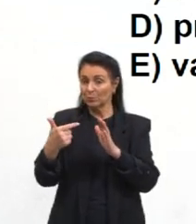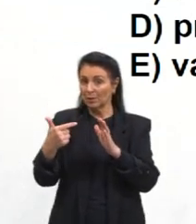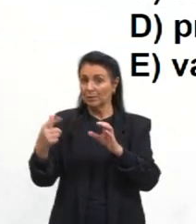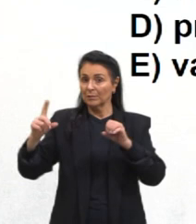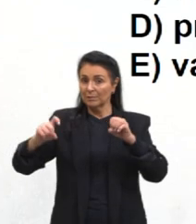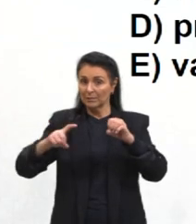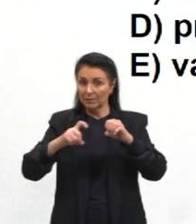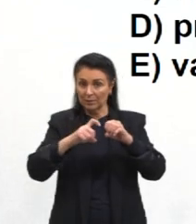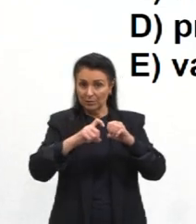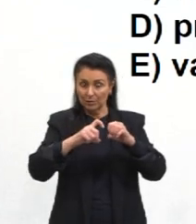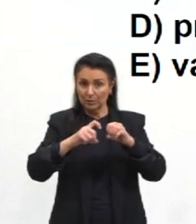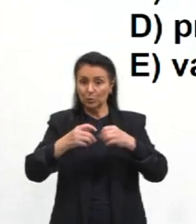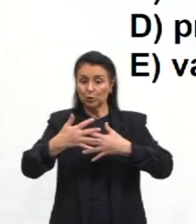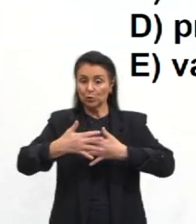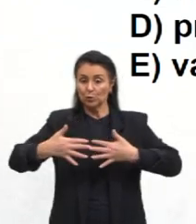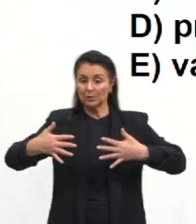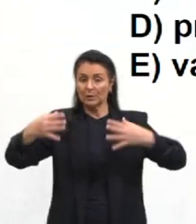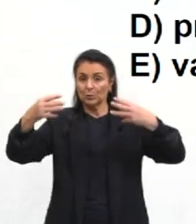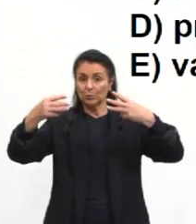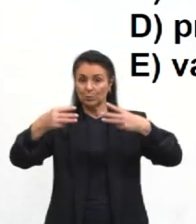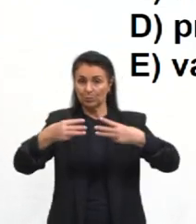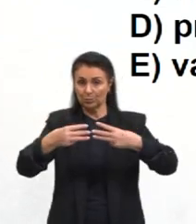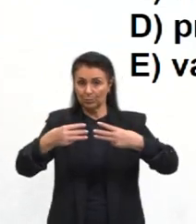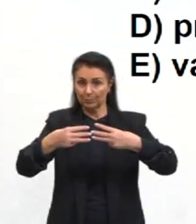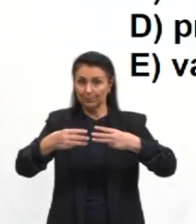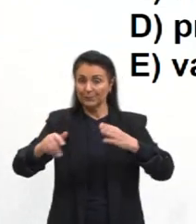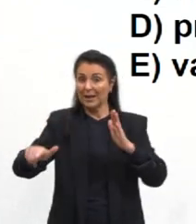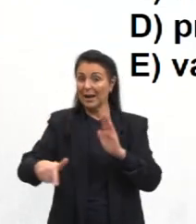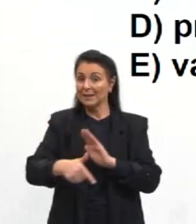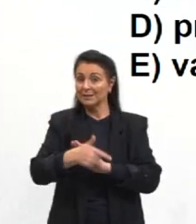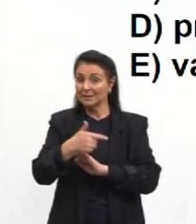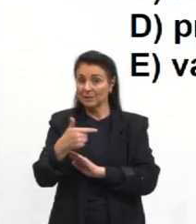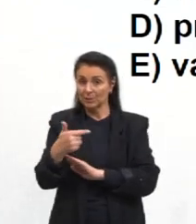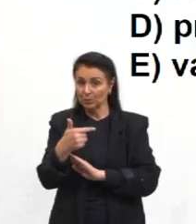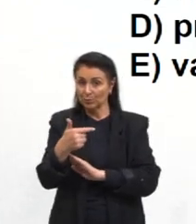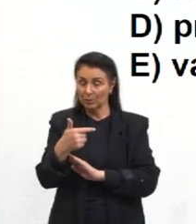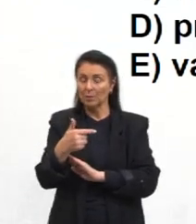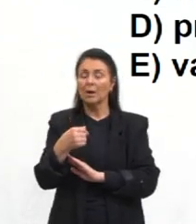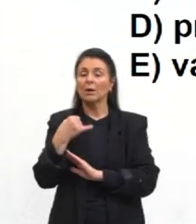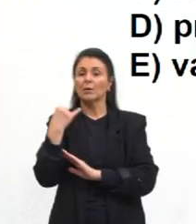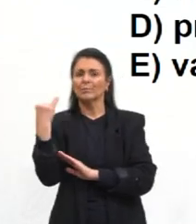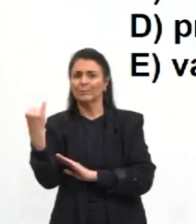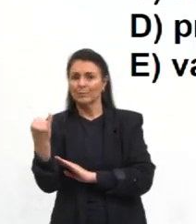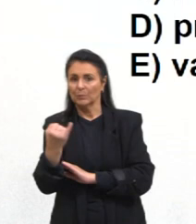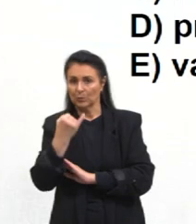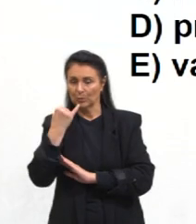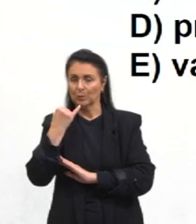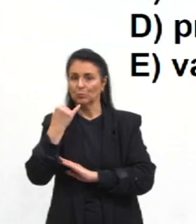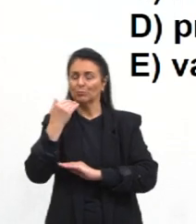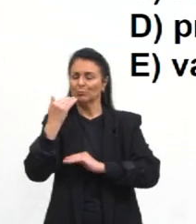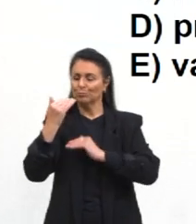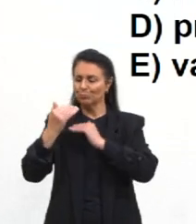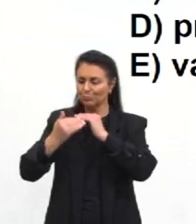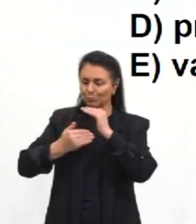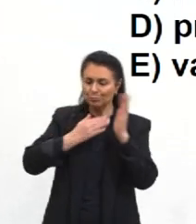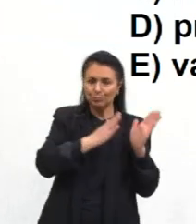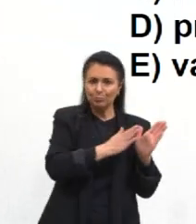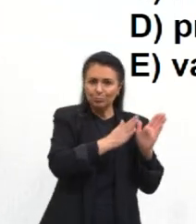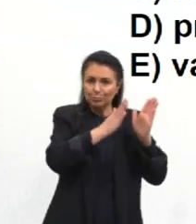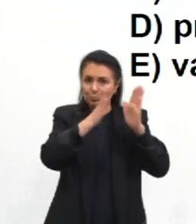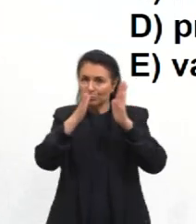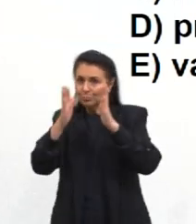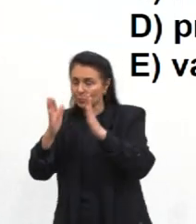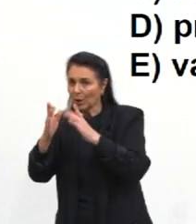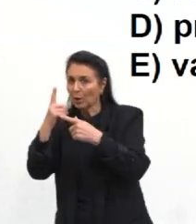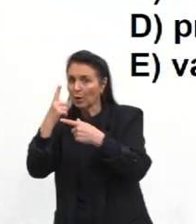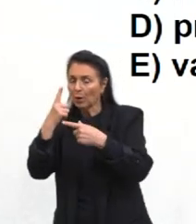triplóide e essa segunda fertilização foi importante evolutivamente pois